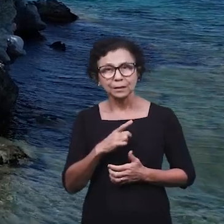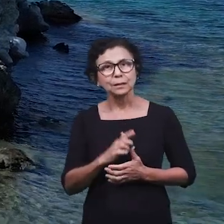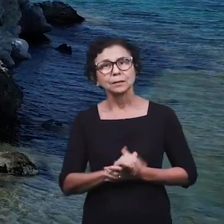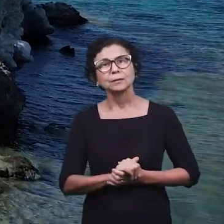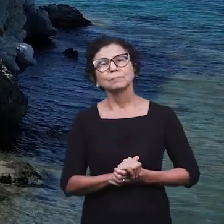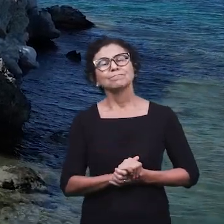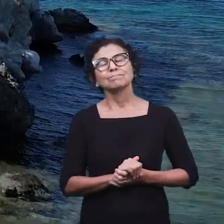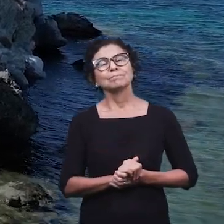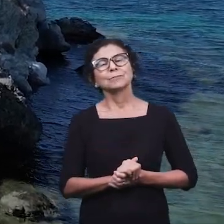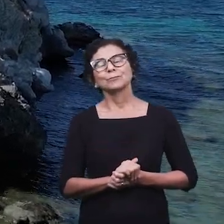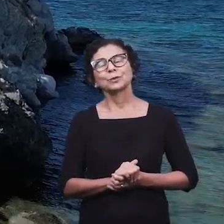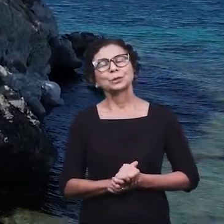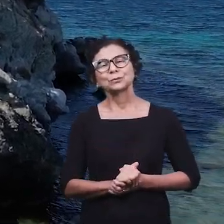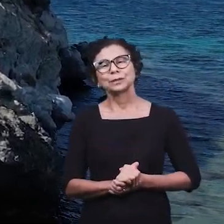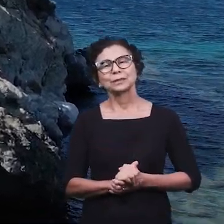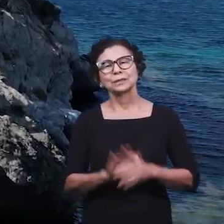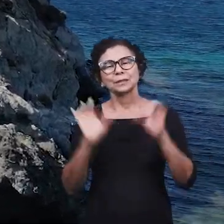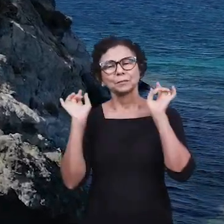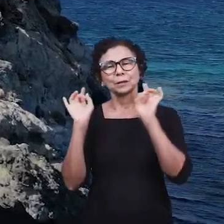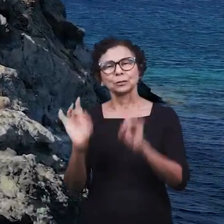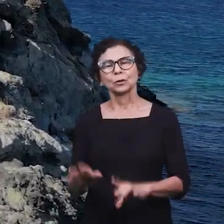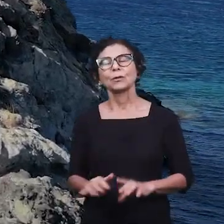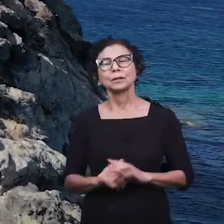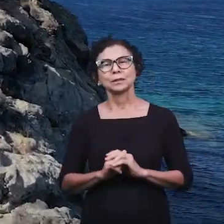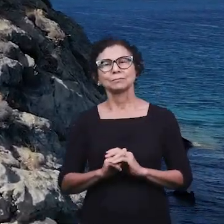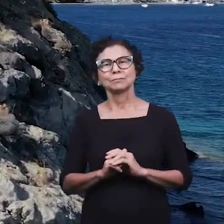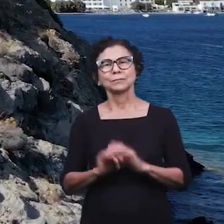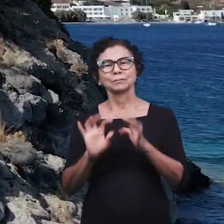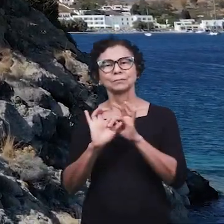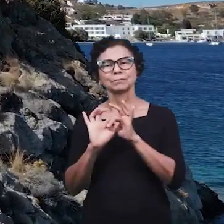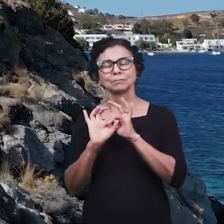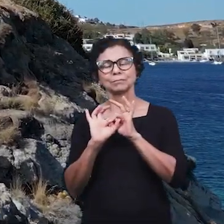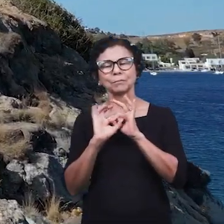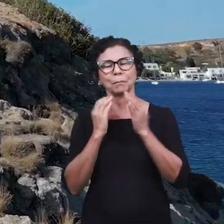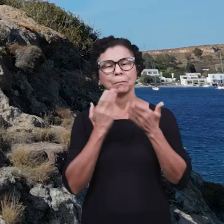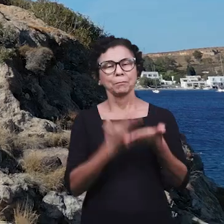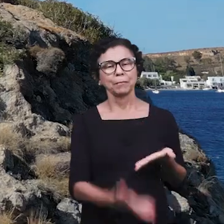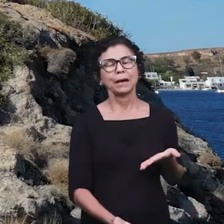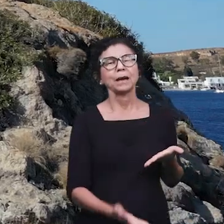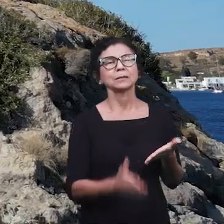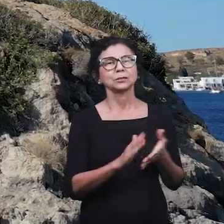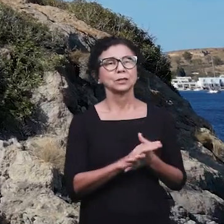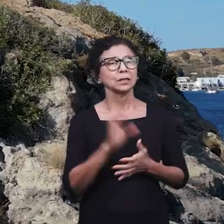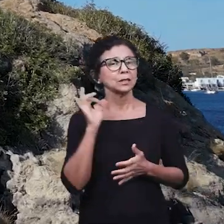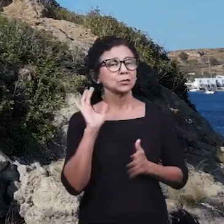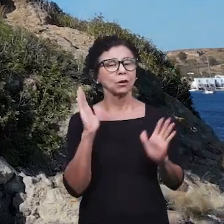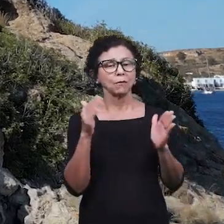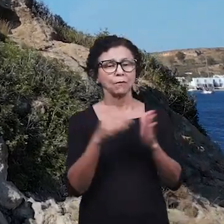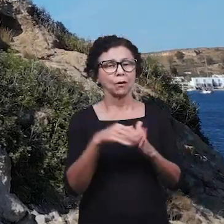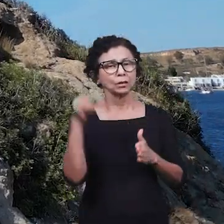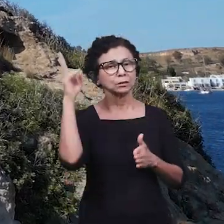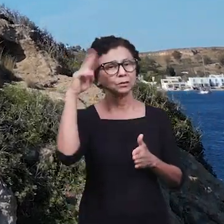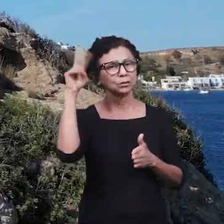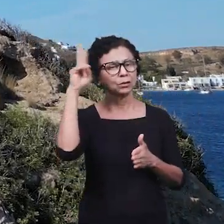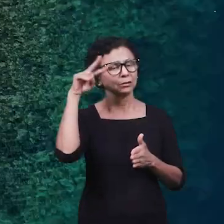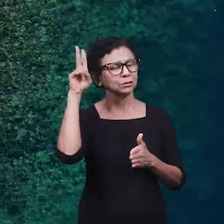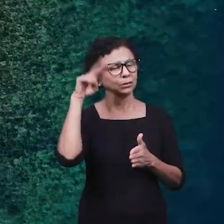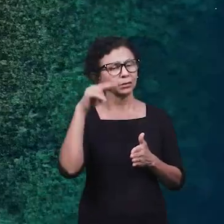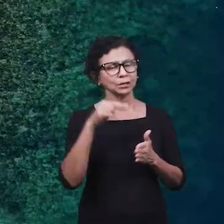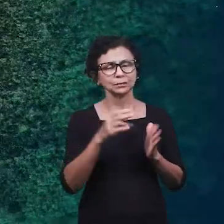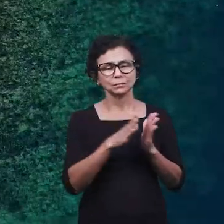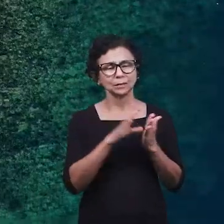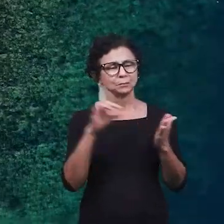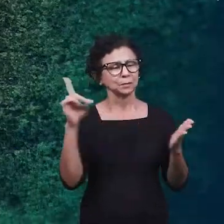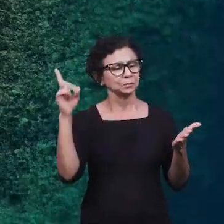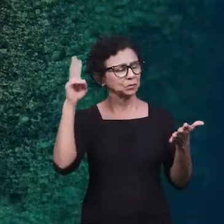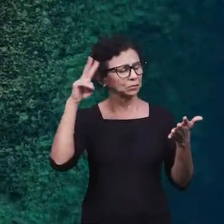deixa essa bênção, ele perde a comunhão, a letra passou a ser letra. Então,